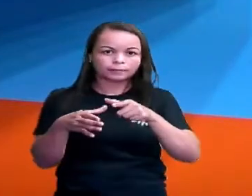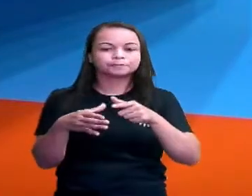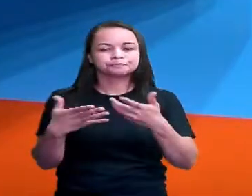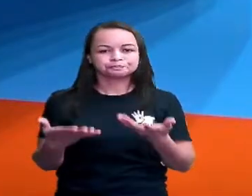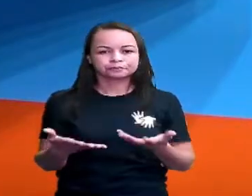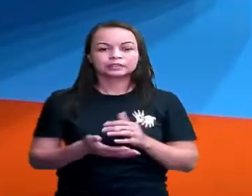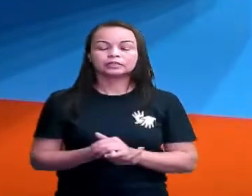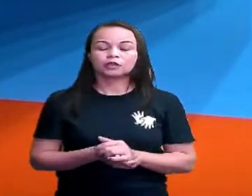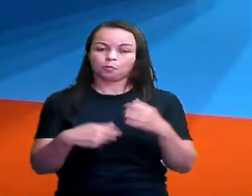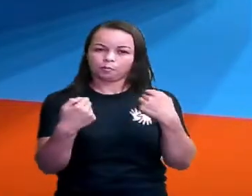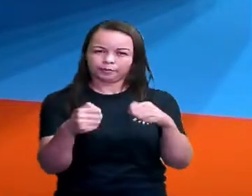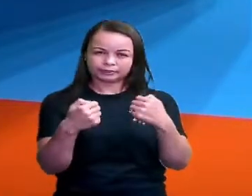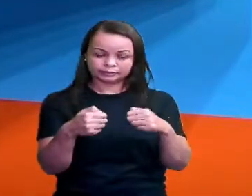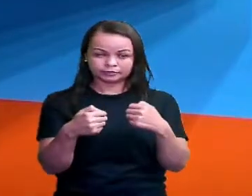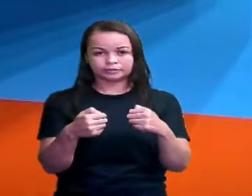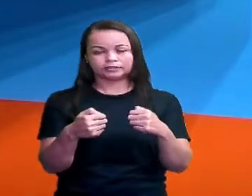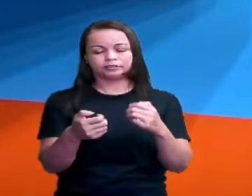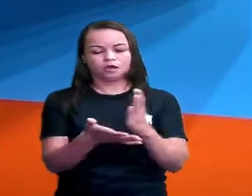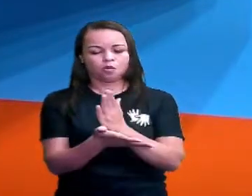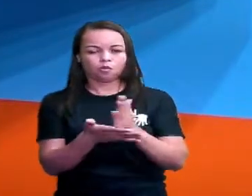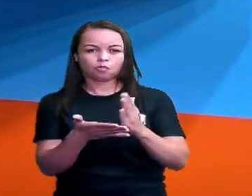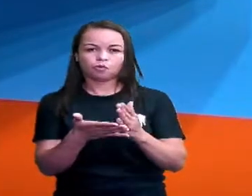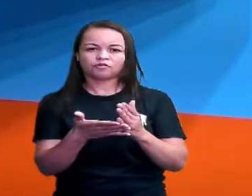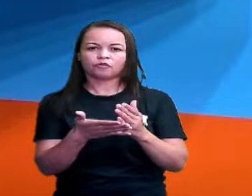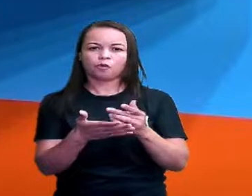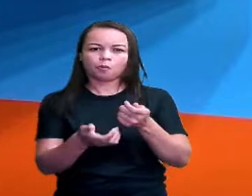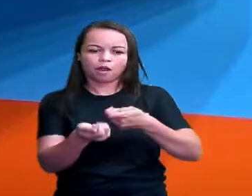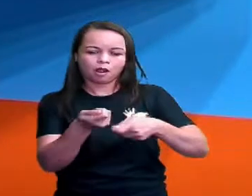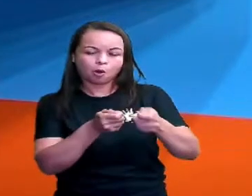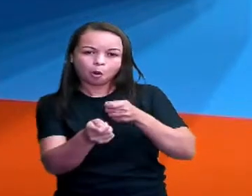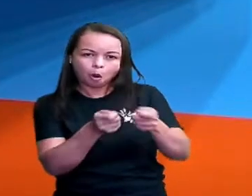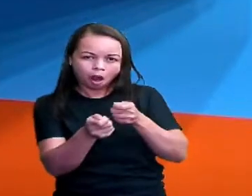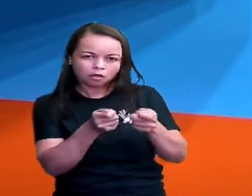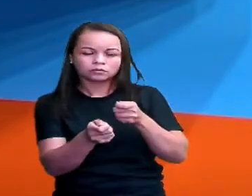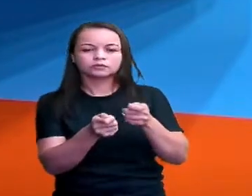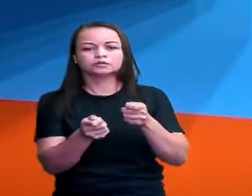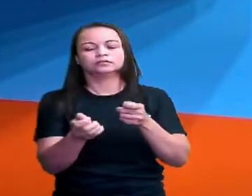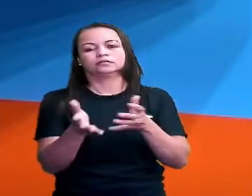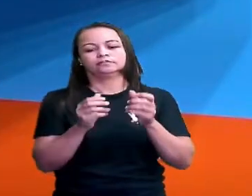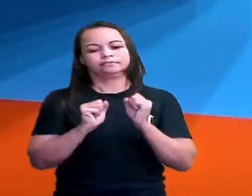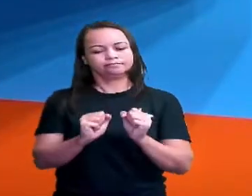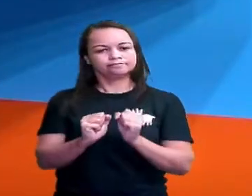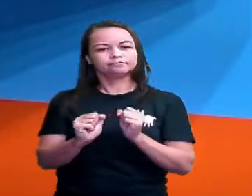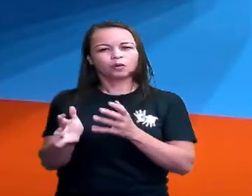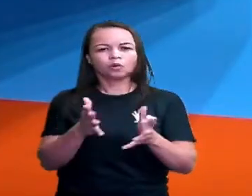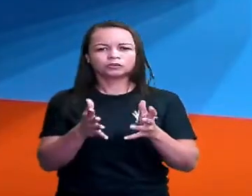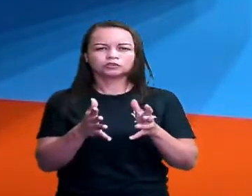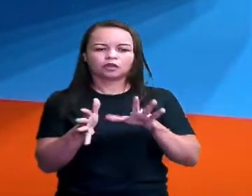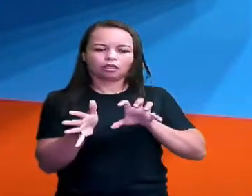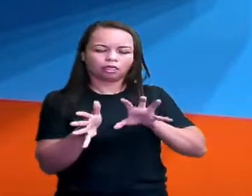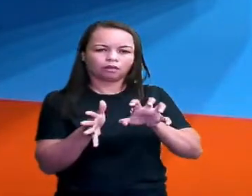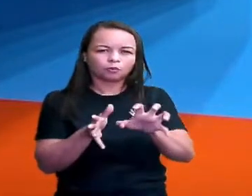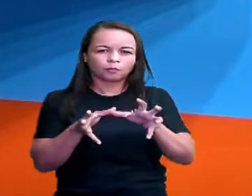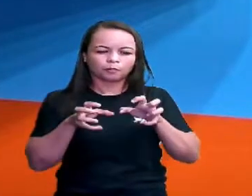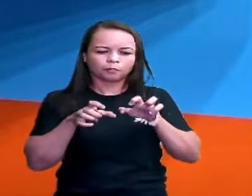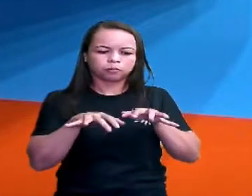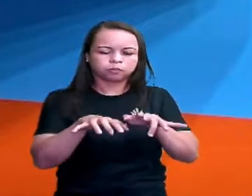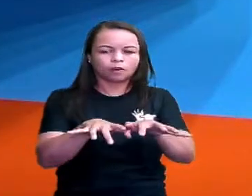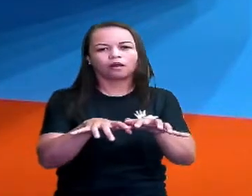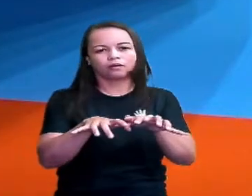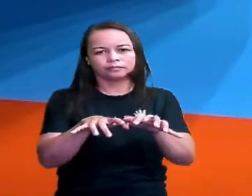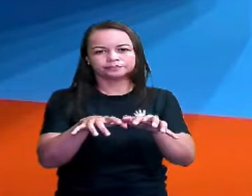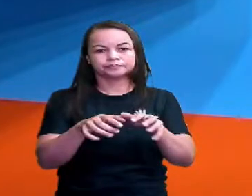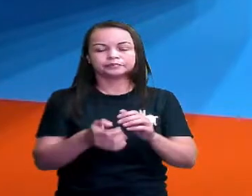eles precisam de alguma forma controlar, certo? O que pode se tornar uma praga. Então, a gente